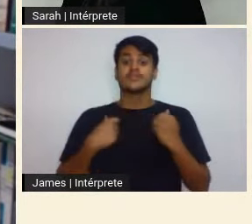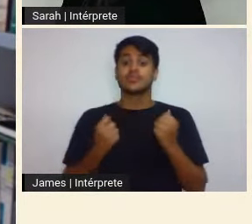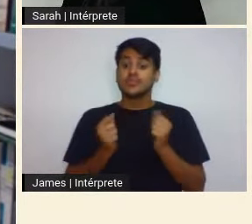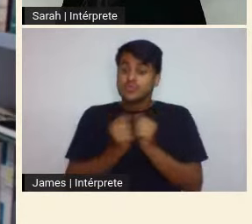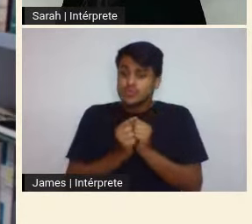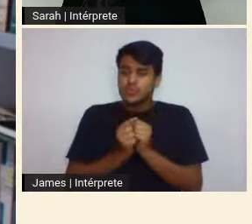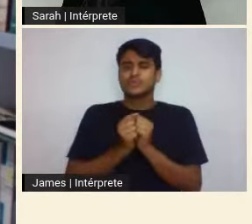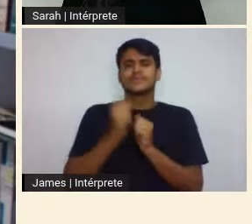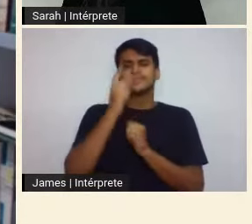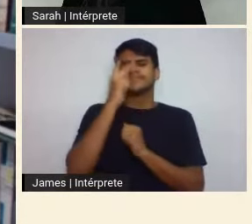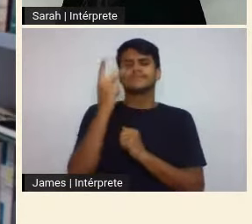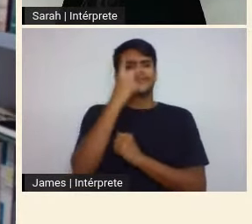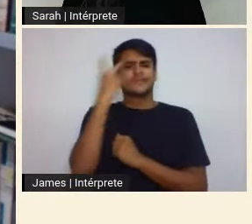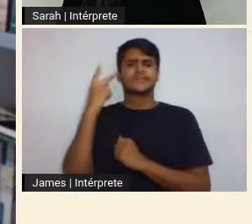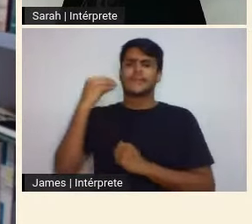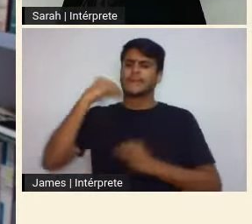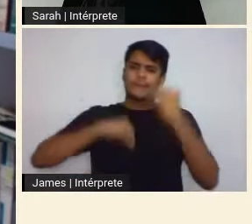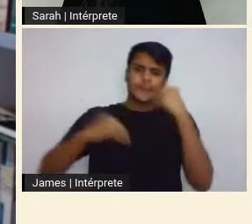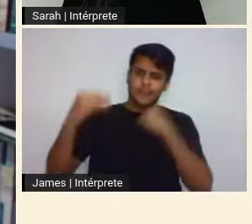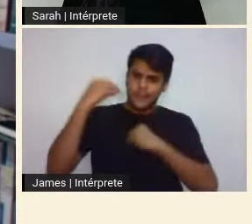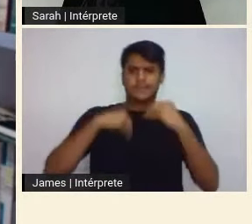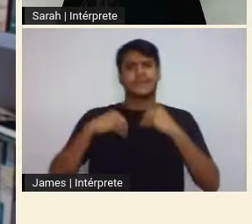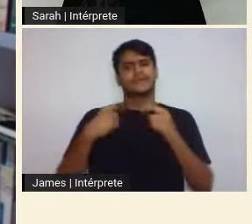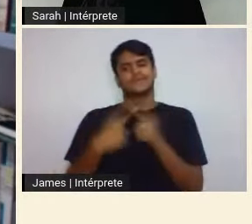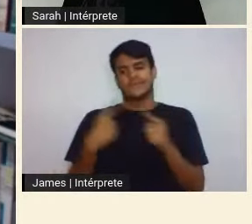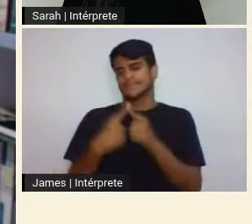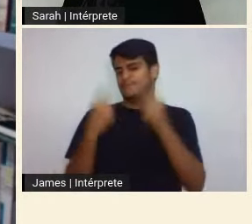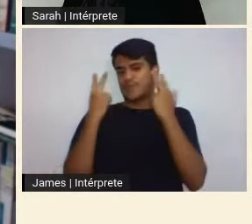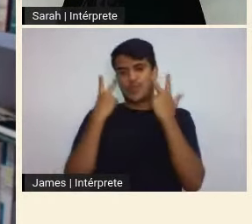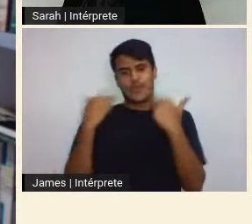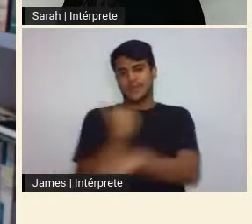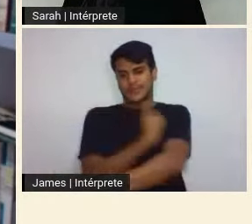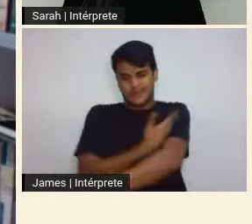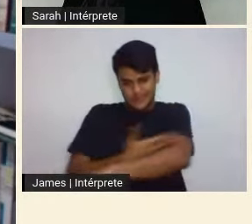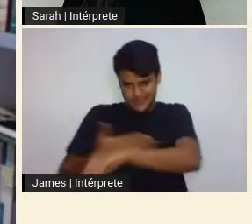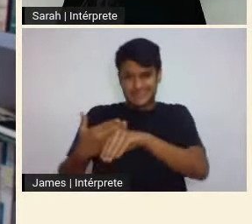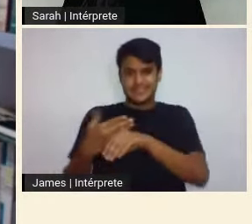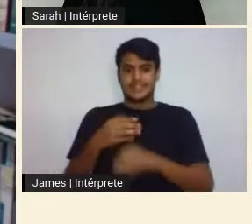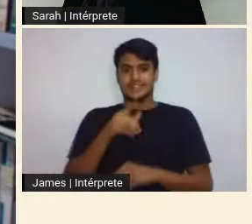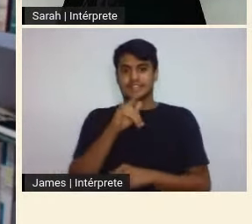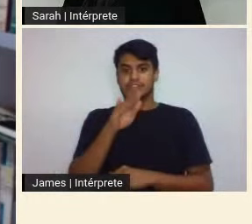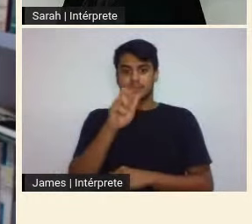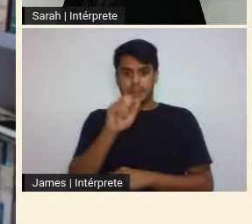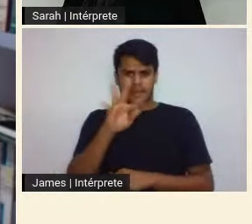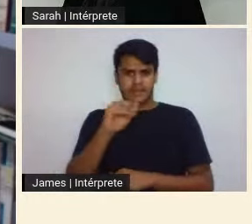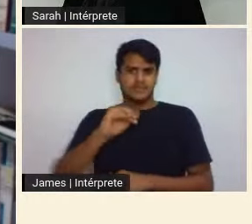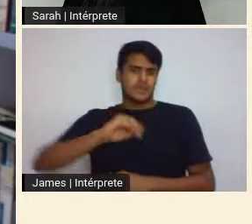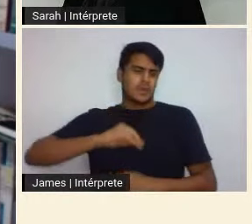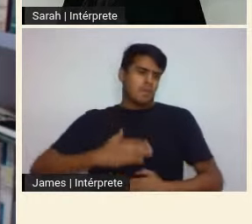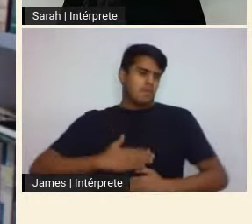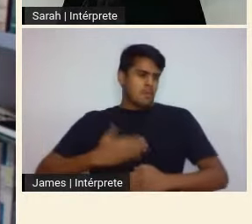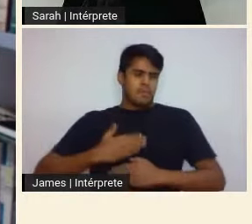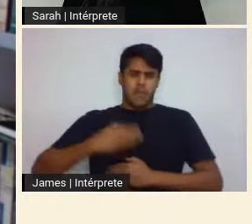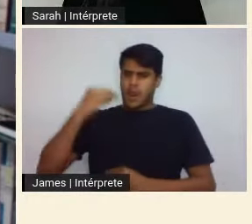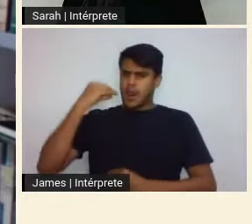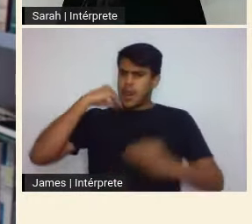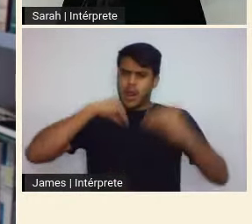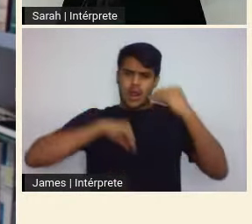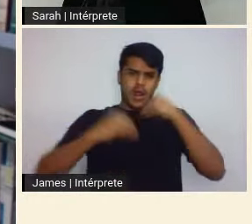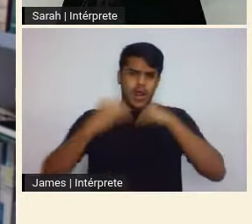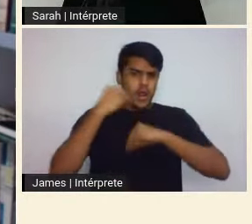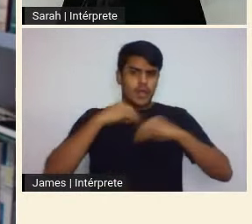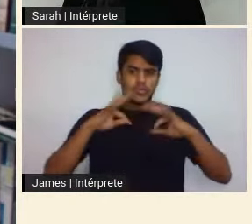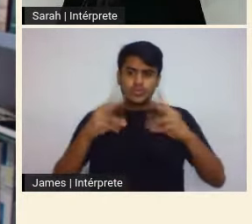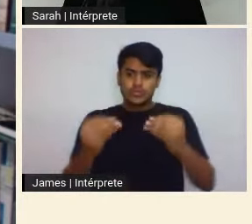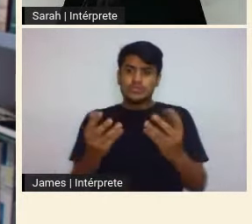muita cumelança, como era normal, né? Gilberto Freire era um glutão, tudo que ele ia fazer era em torno de comida, então